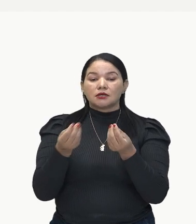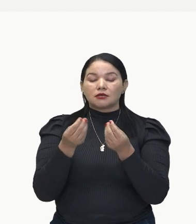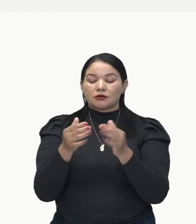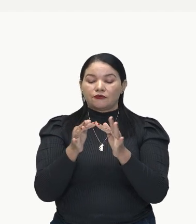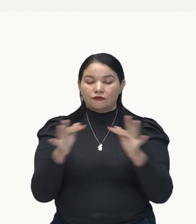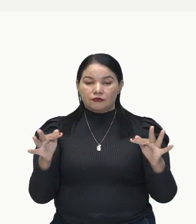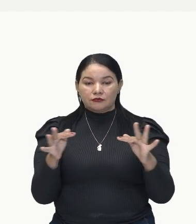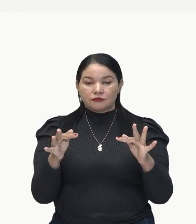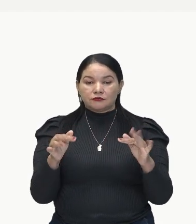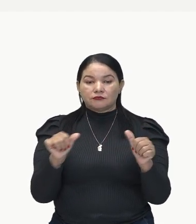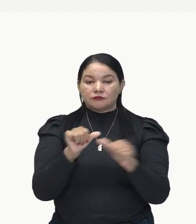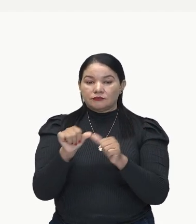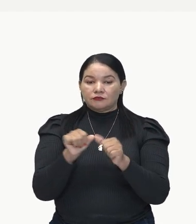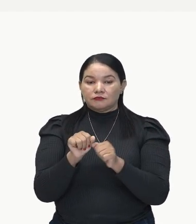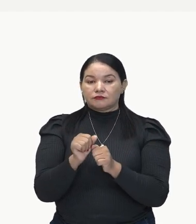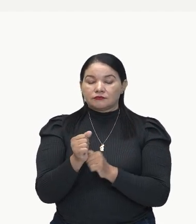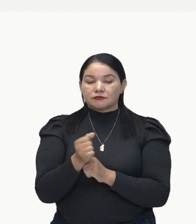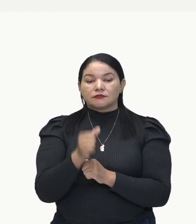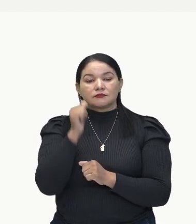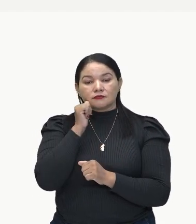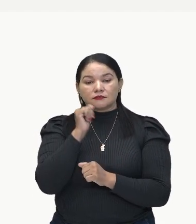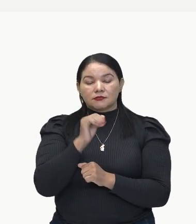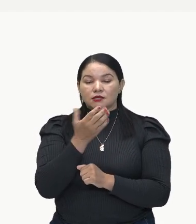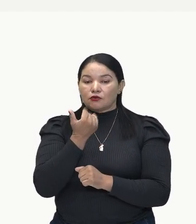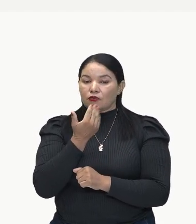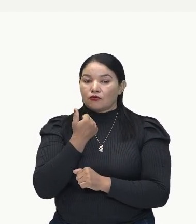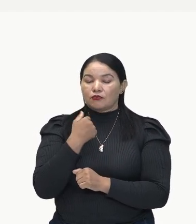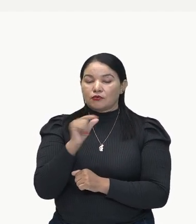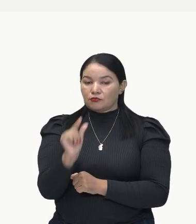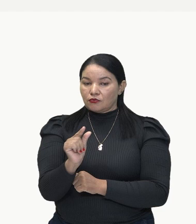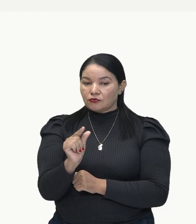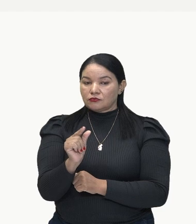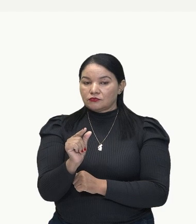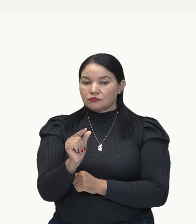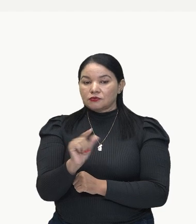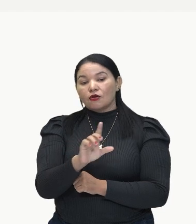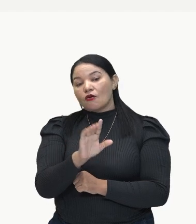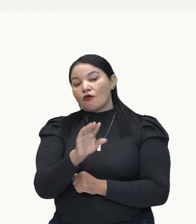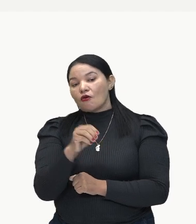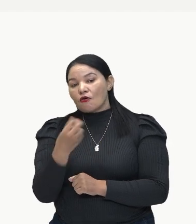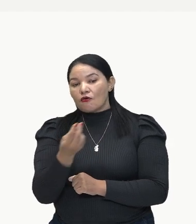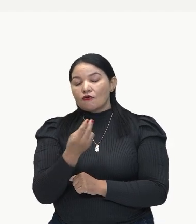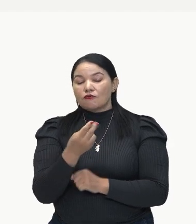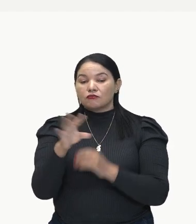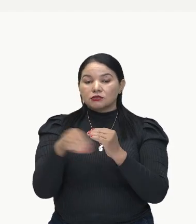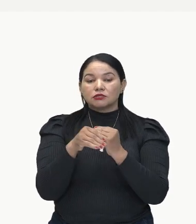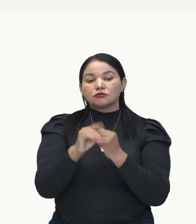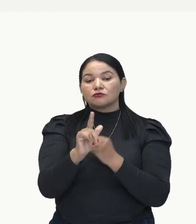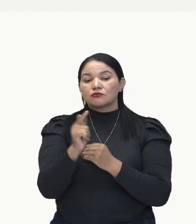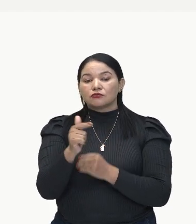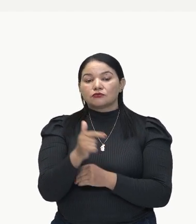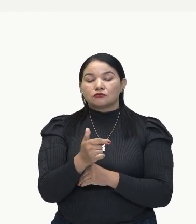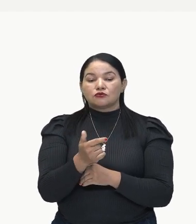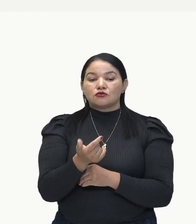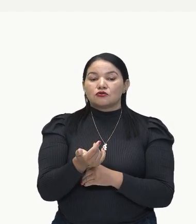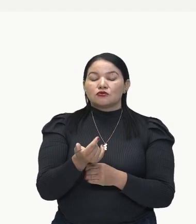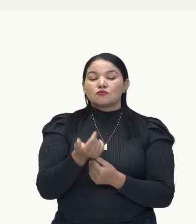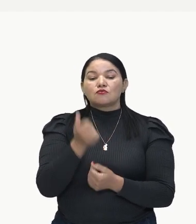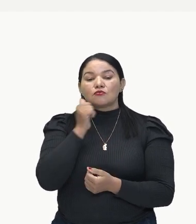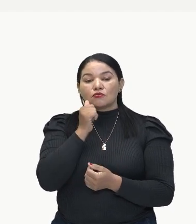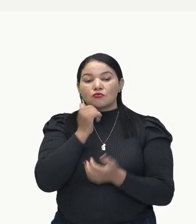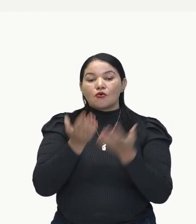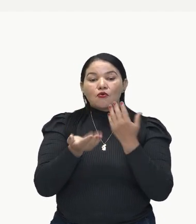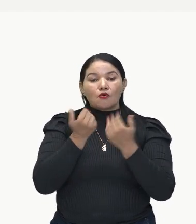sentença. Júlia come pouco, uma intensidade. Júlia come muito. Percebam que